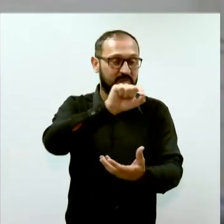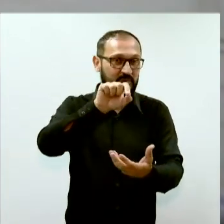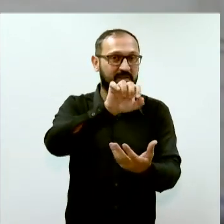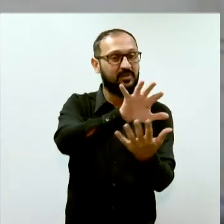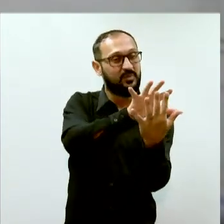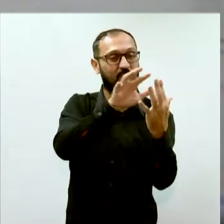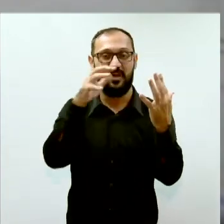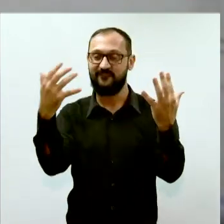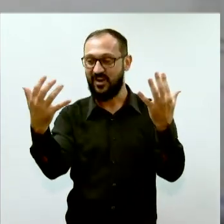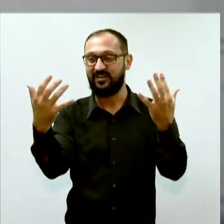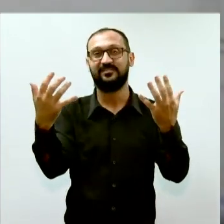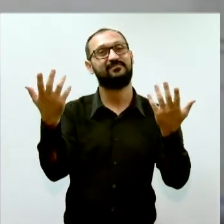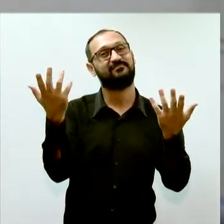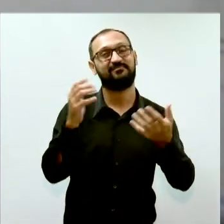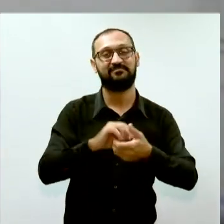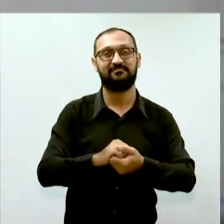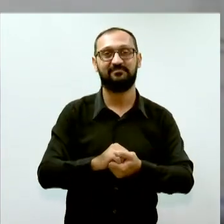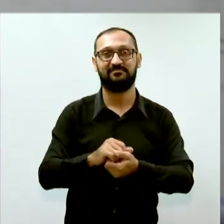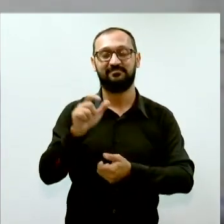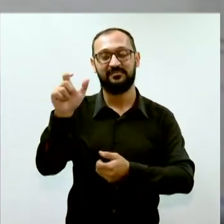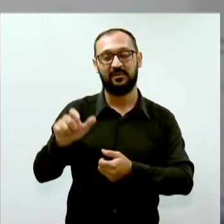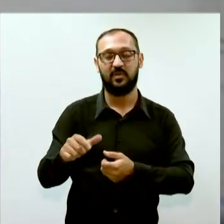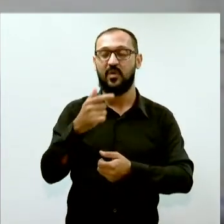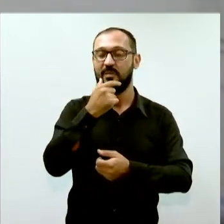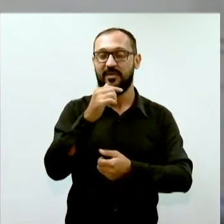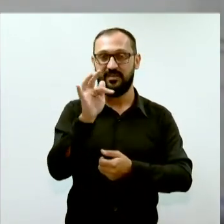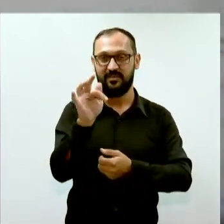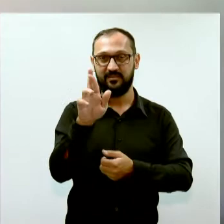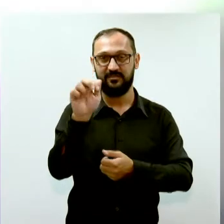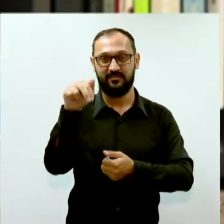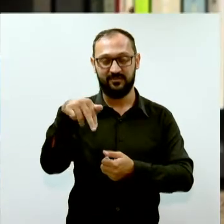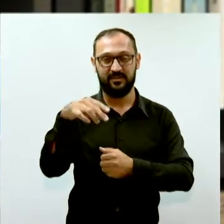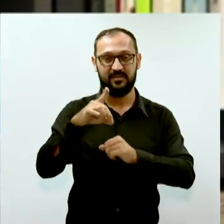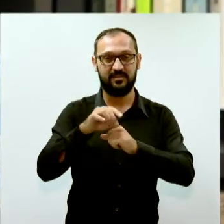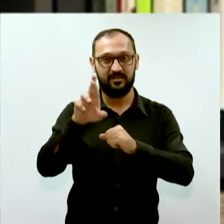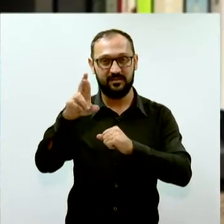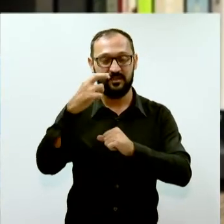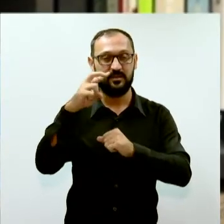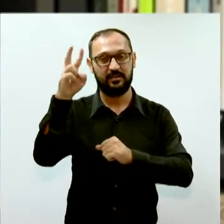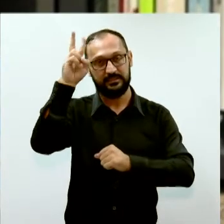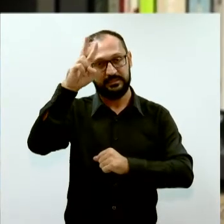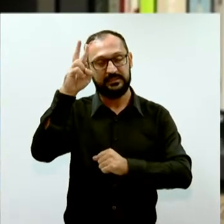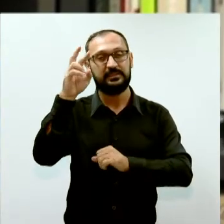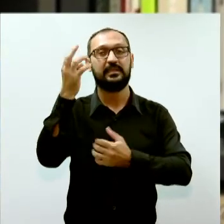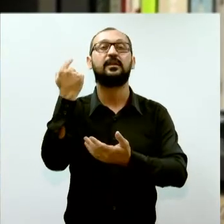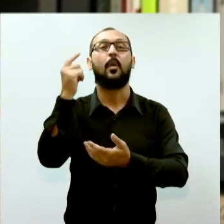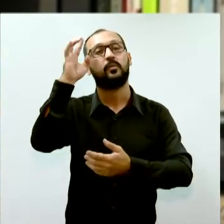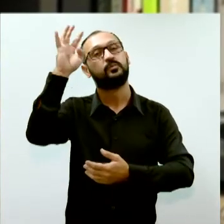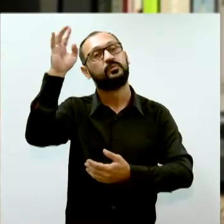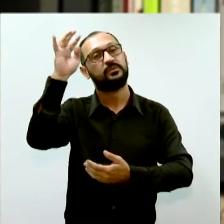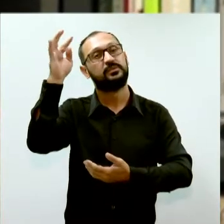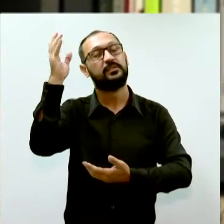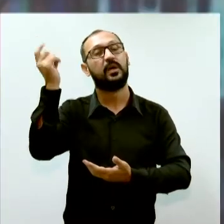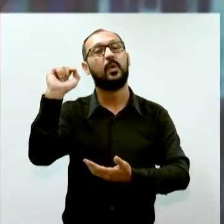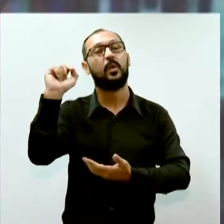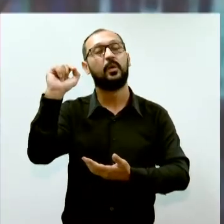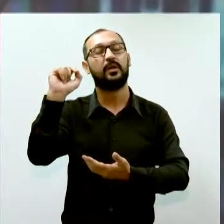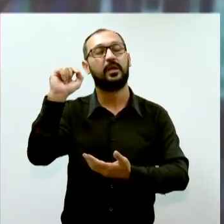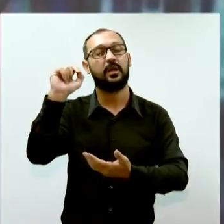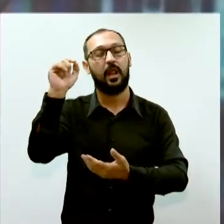Reflexos, que a gente estava falando. Legal. Quanto aos editores, o França, ele é doutorando em Teoria Literária da USP